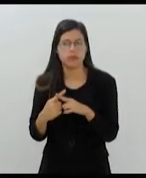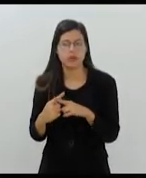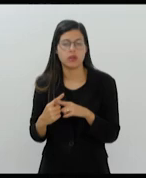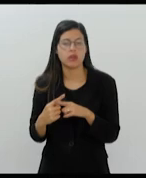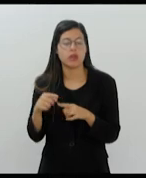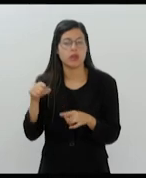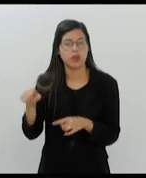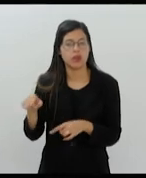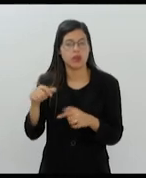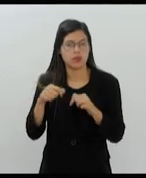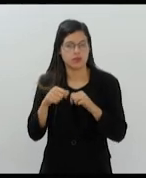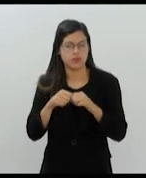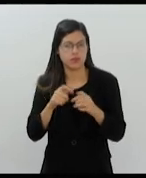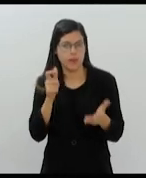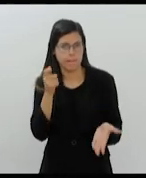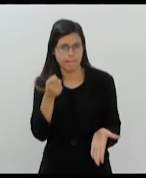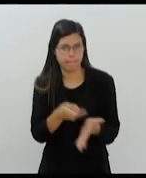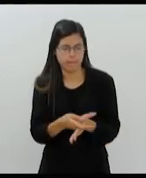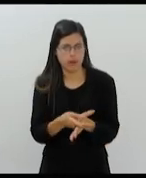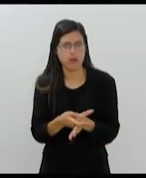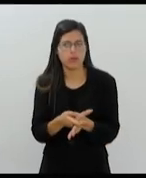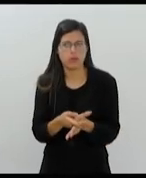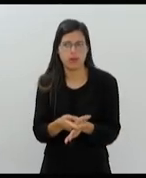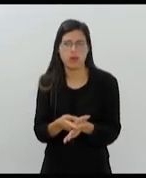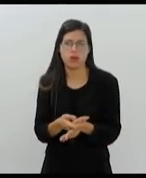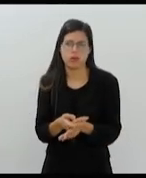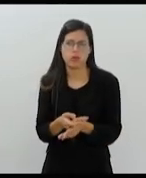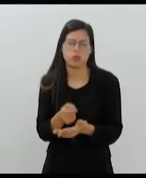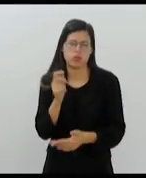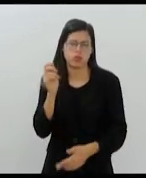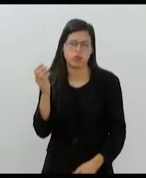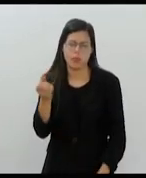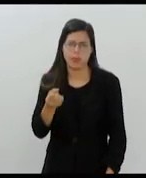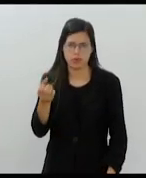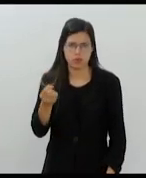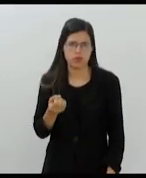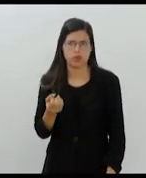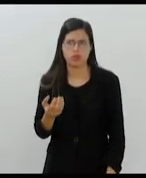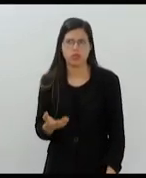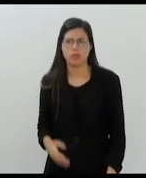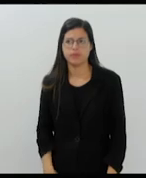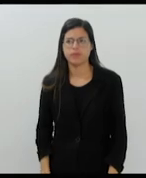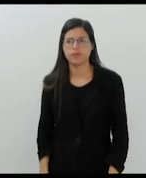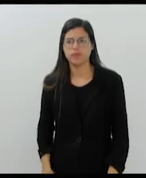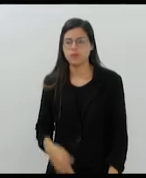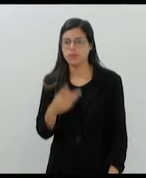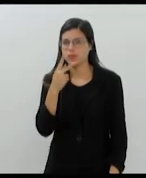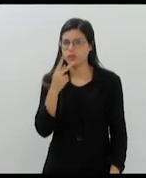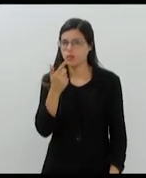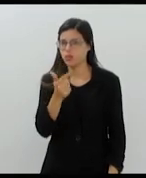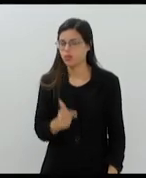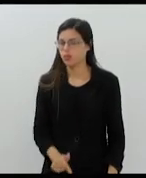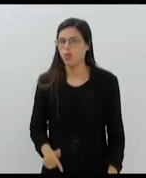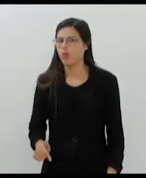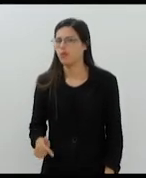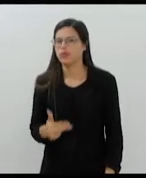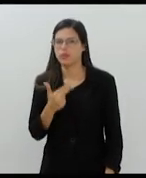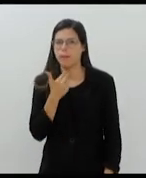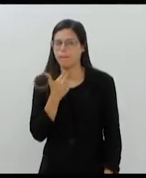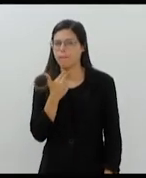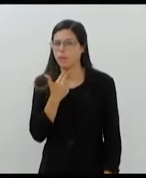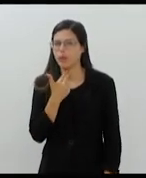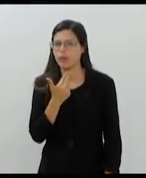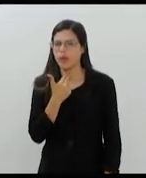que faz o pagamento da folha de nativos e pensionistas. Reafirmo, não